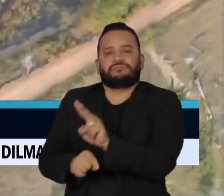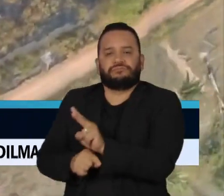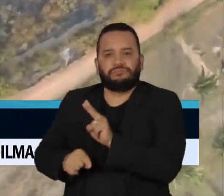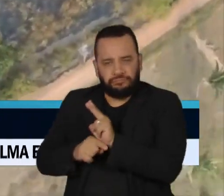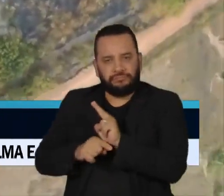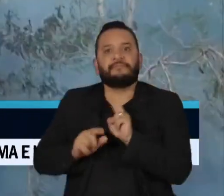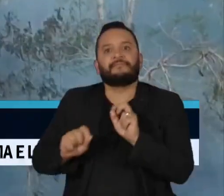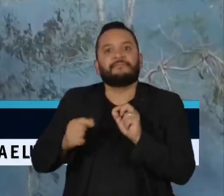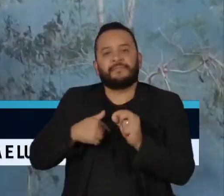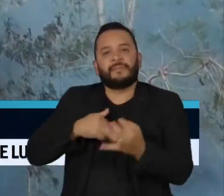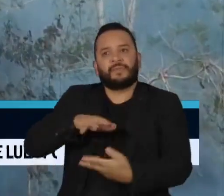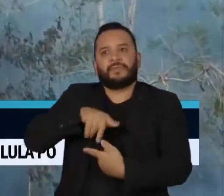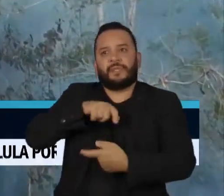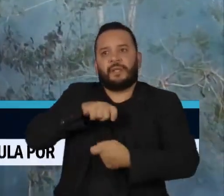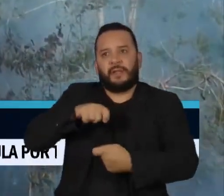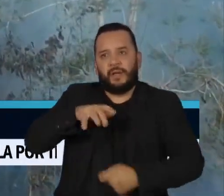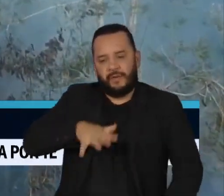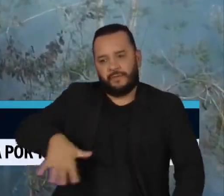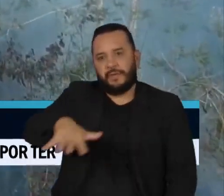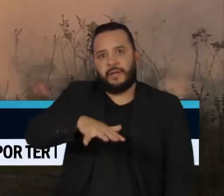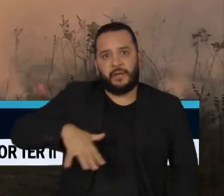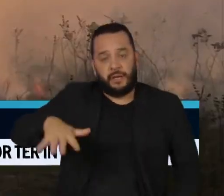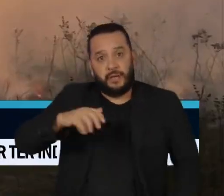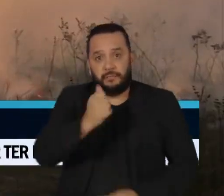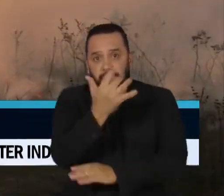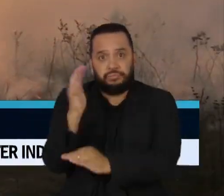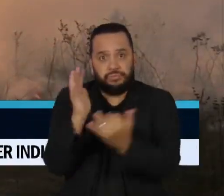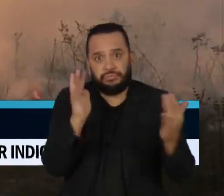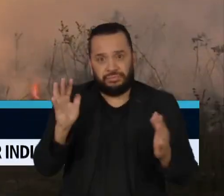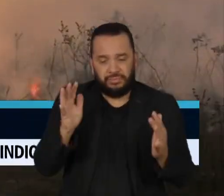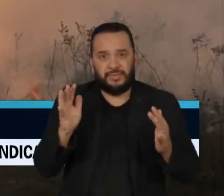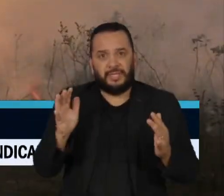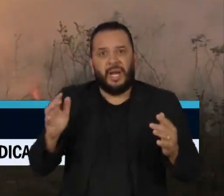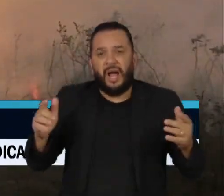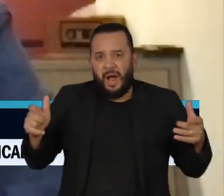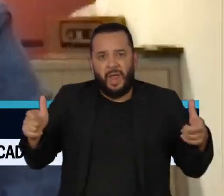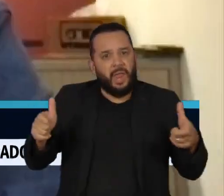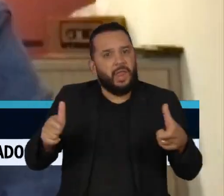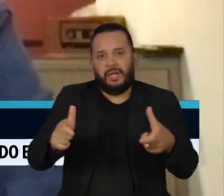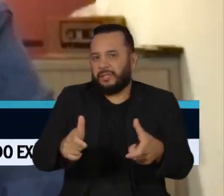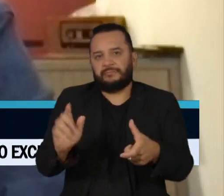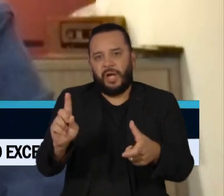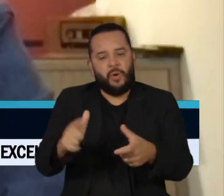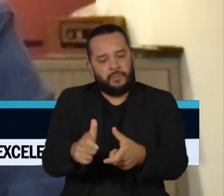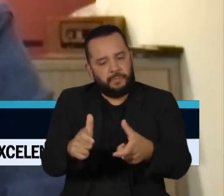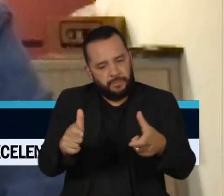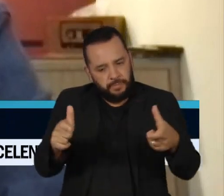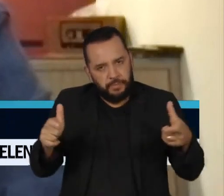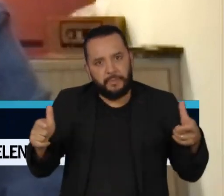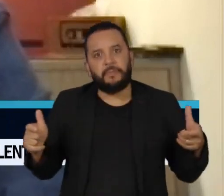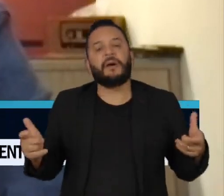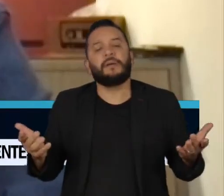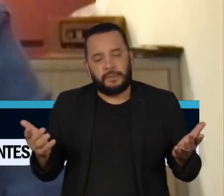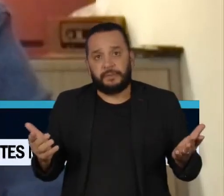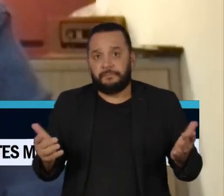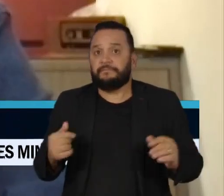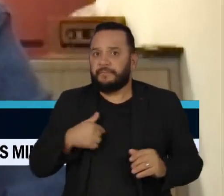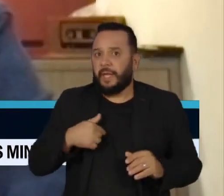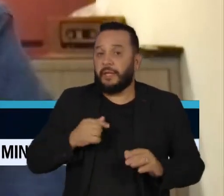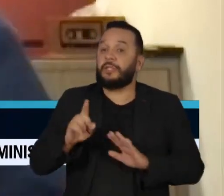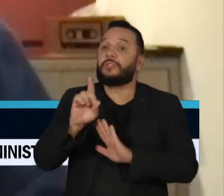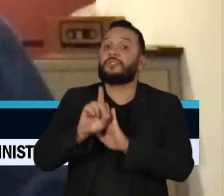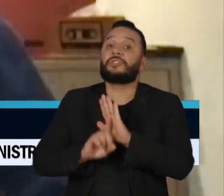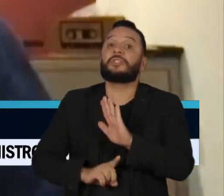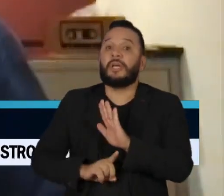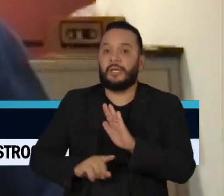das terras, com diminuição do desmatamento e desenvolvimento econômico. O direito de propriedade é um elemento central no